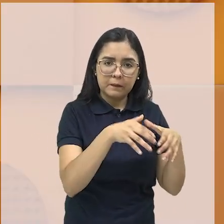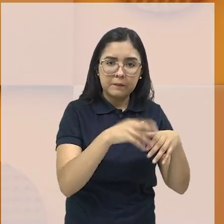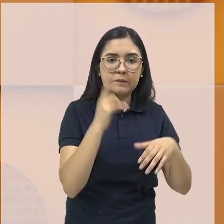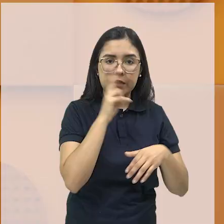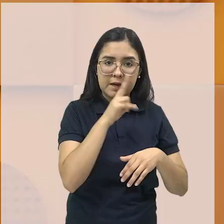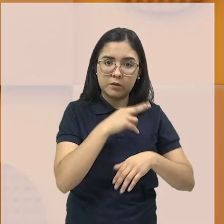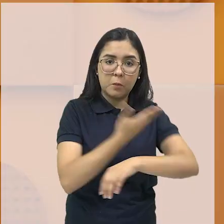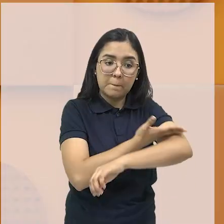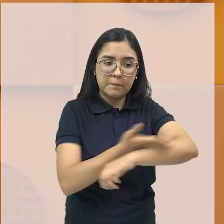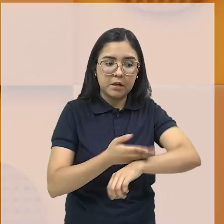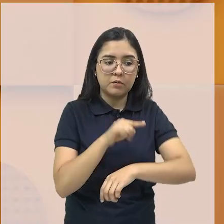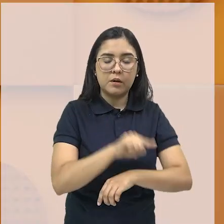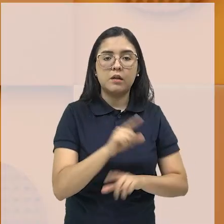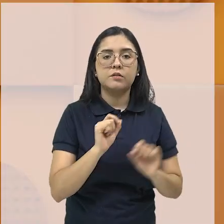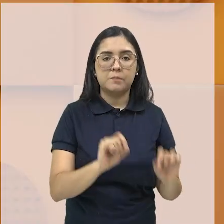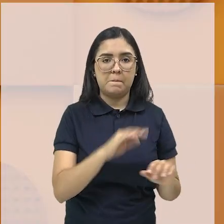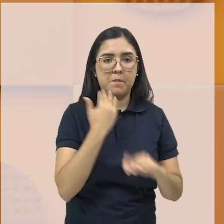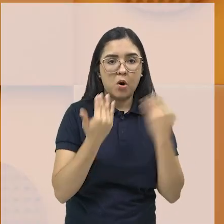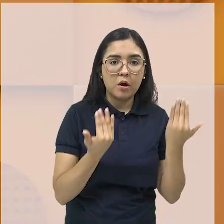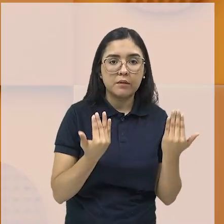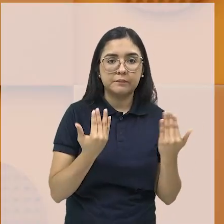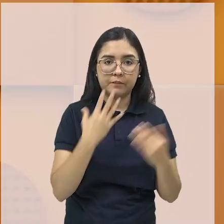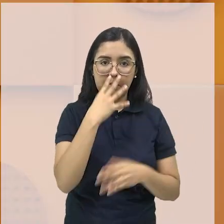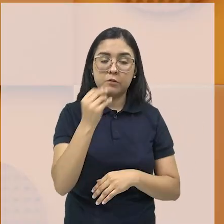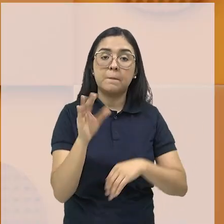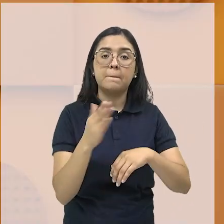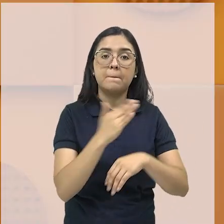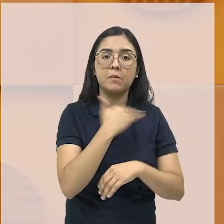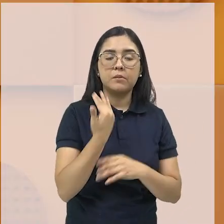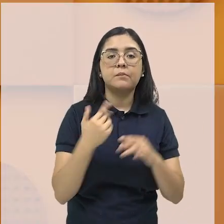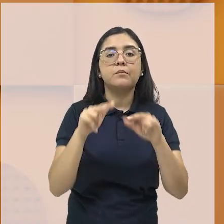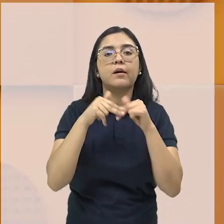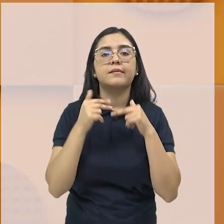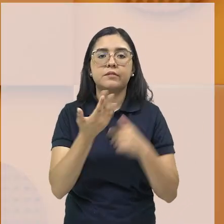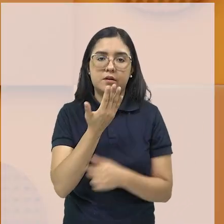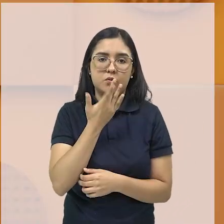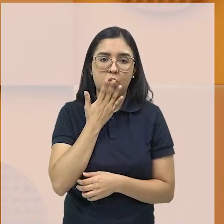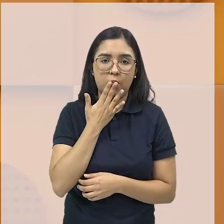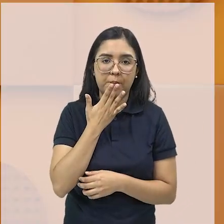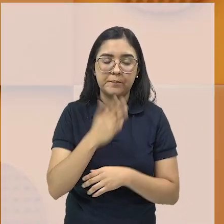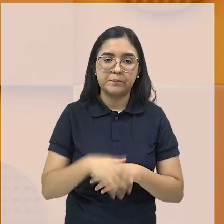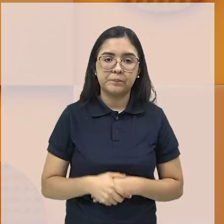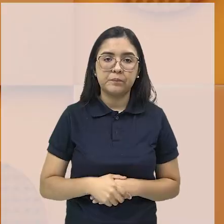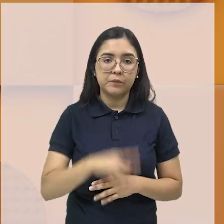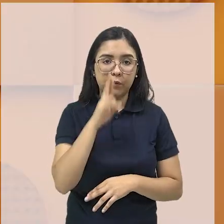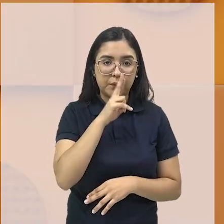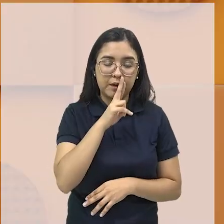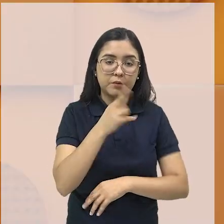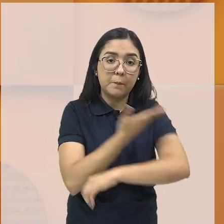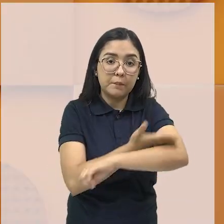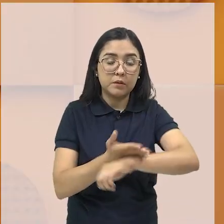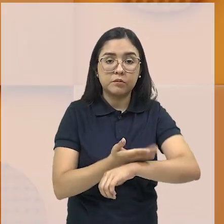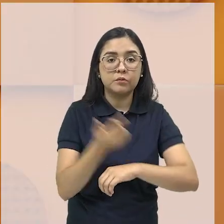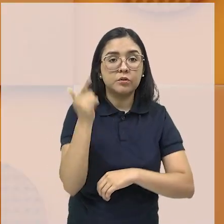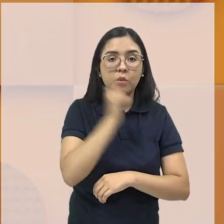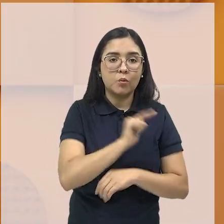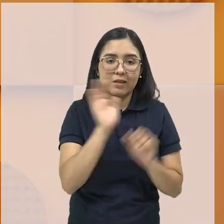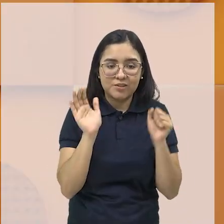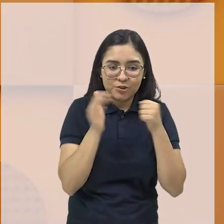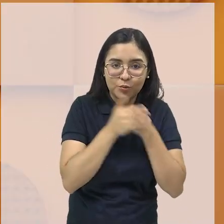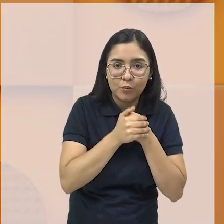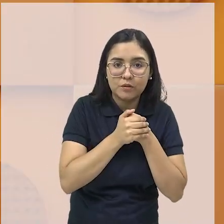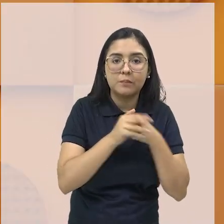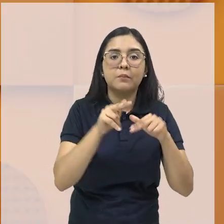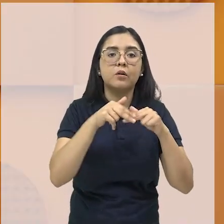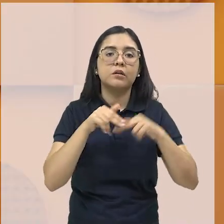brancos passam a serem mortos pela raposa. Por quê? Por conta da cor, né? Os ratos brancos, eles não conseguem se esconder